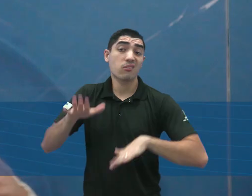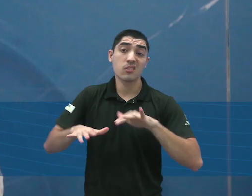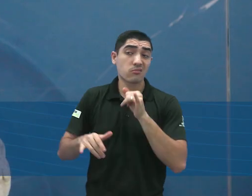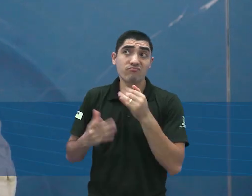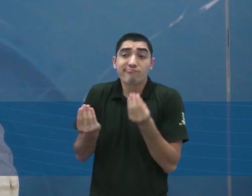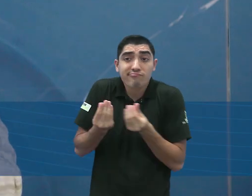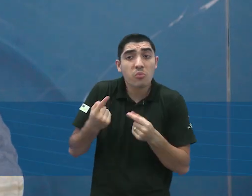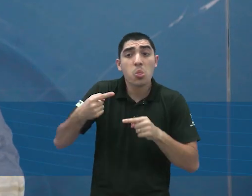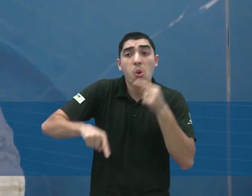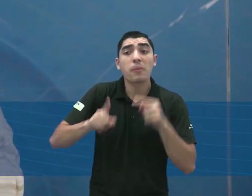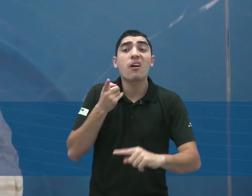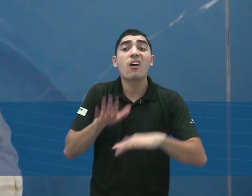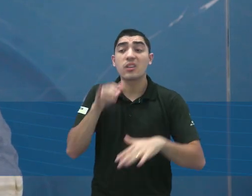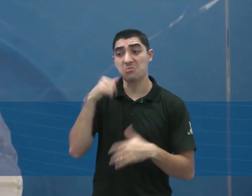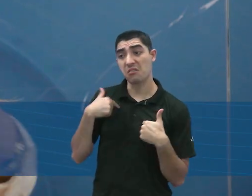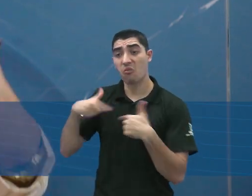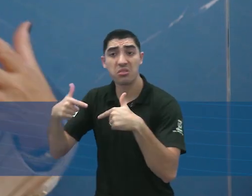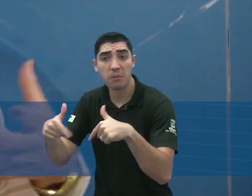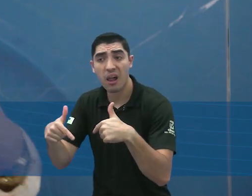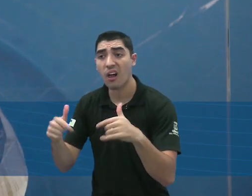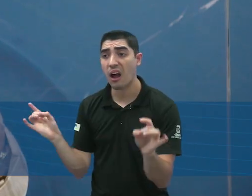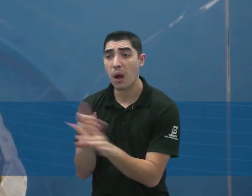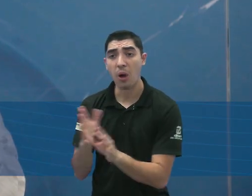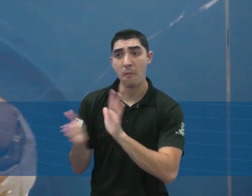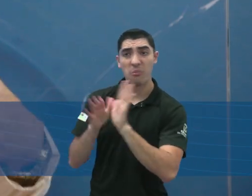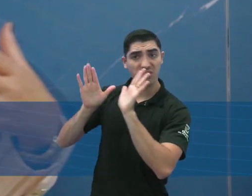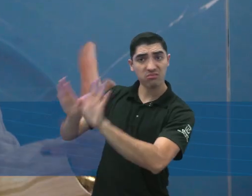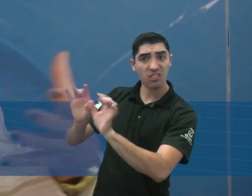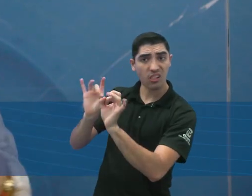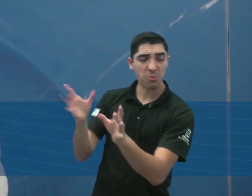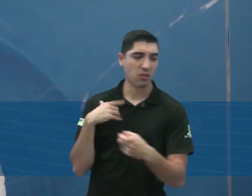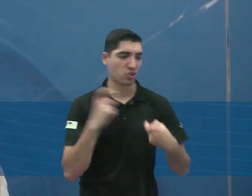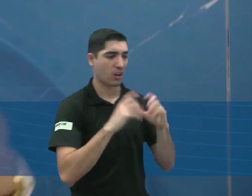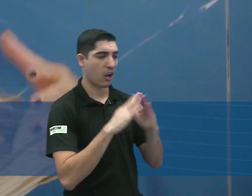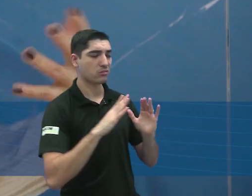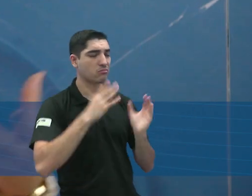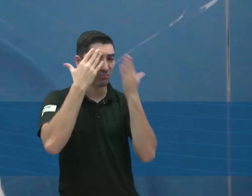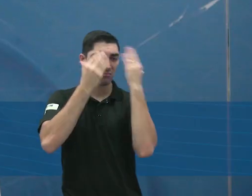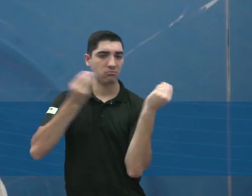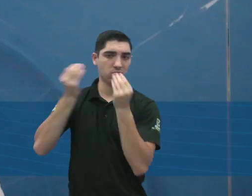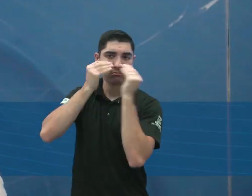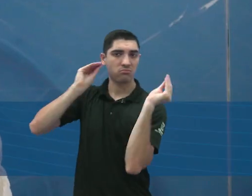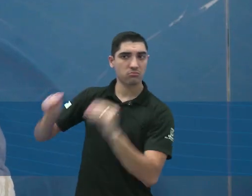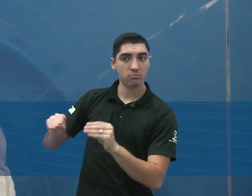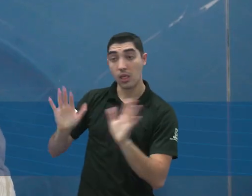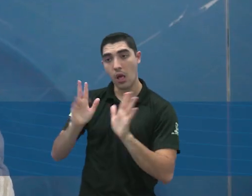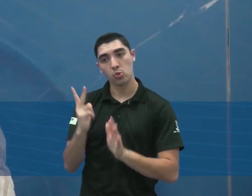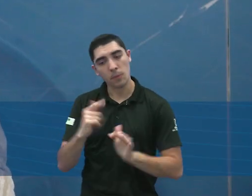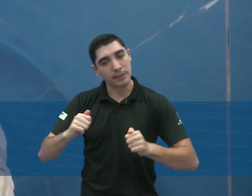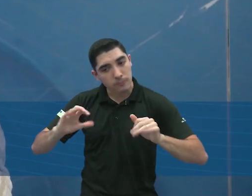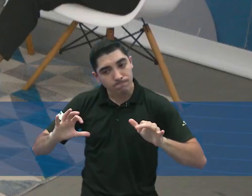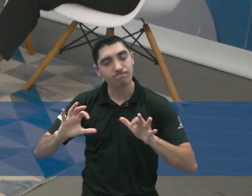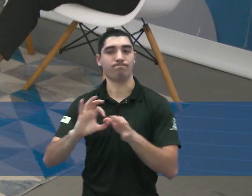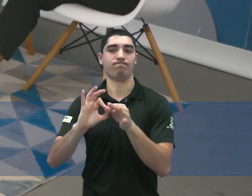para casa e o nosso propósito fica onde? Fica lá? Então, ele precisa conversar. As duas coisas precisam estar inteiramente ligadas, né? E